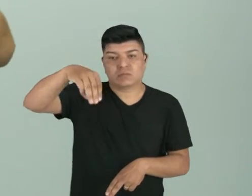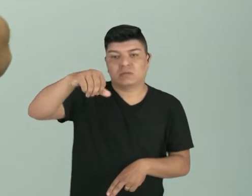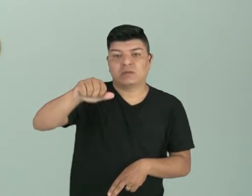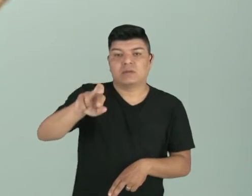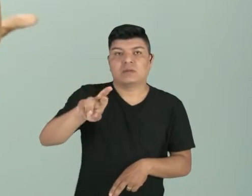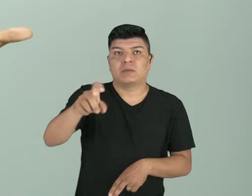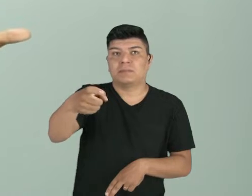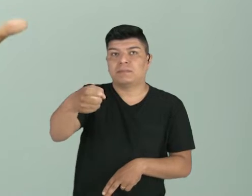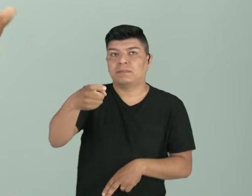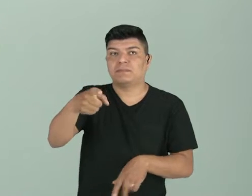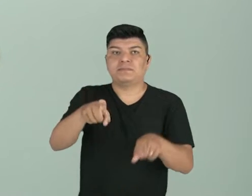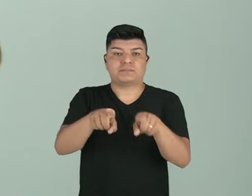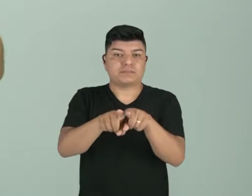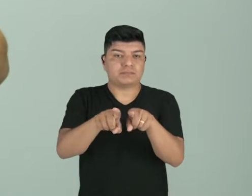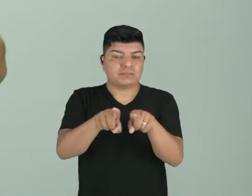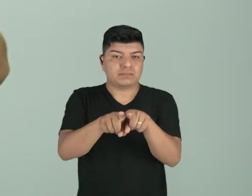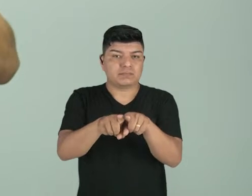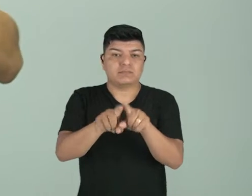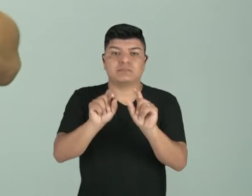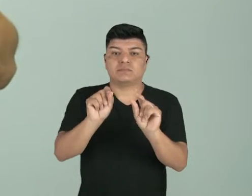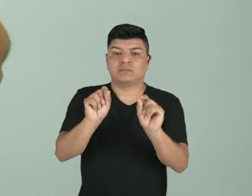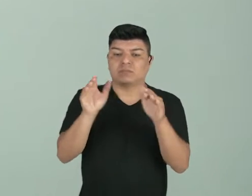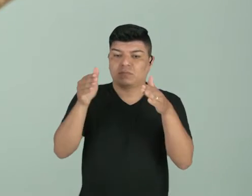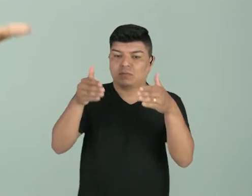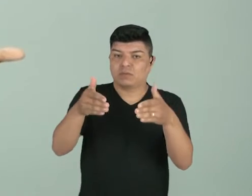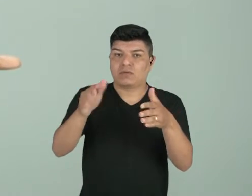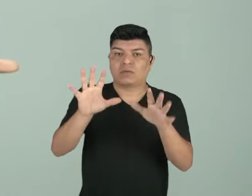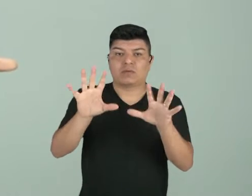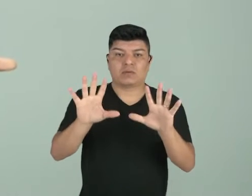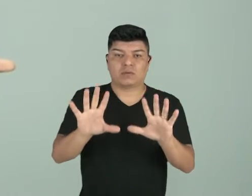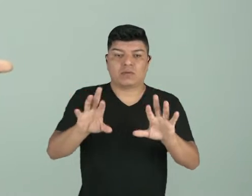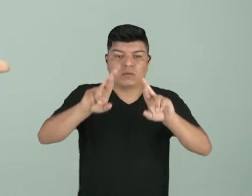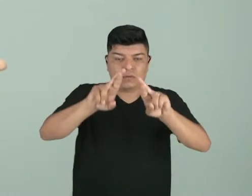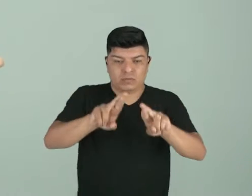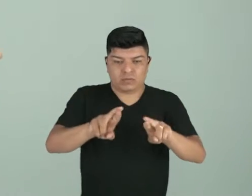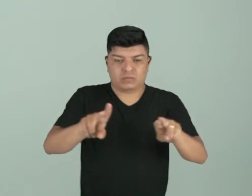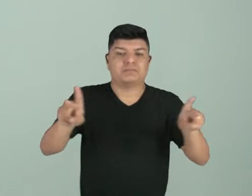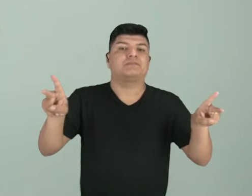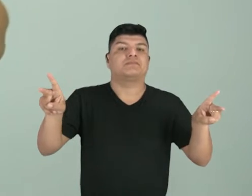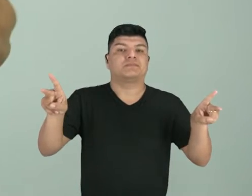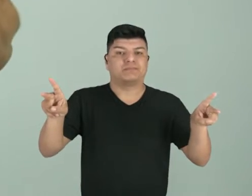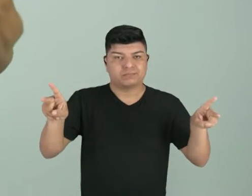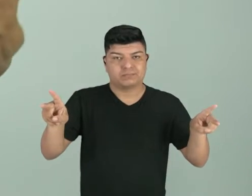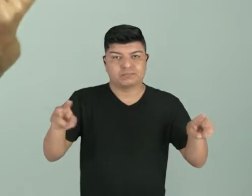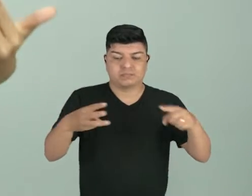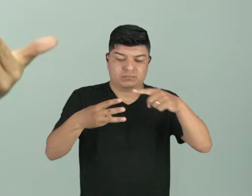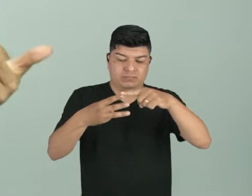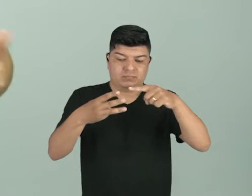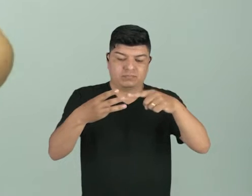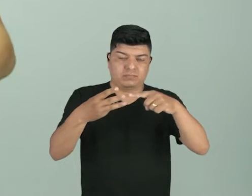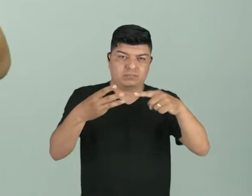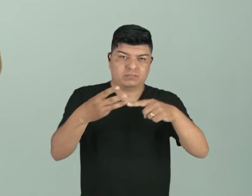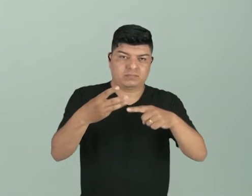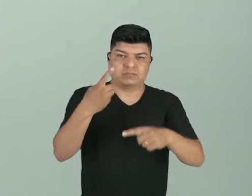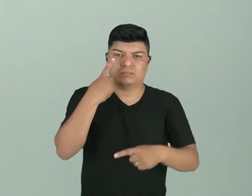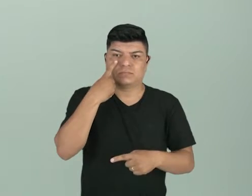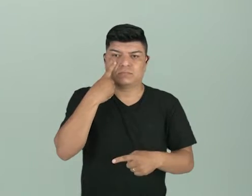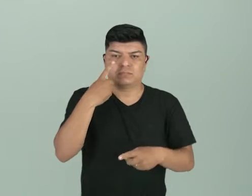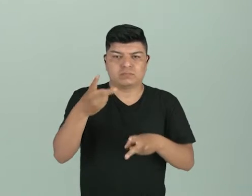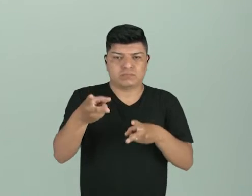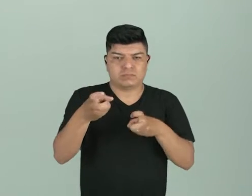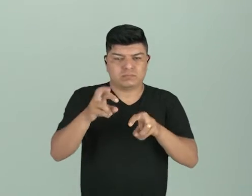caminhos. Obviamente, são abordagens completamente diferenciadas, são 3 olhares